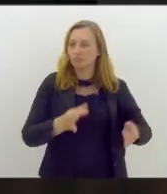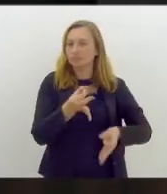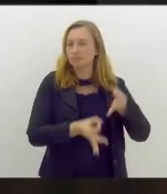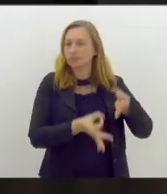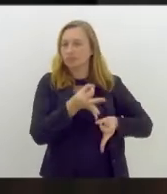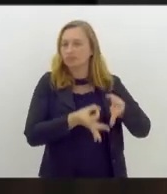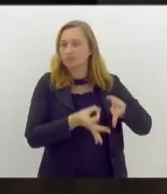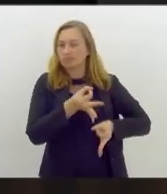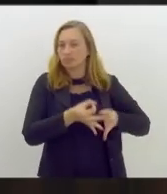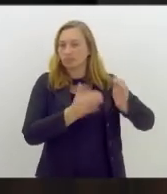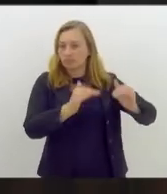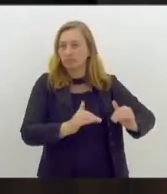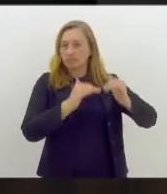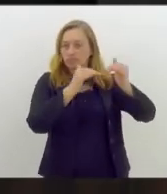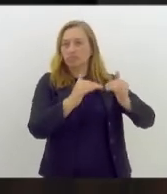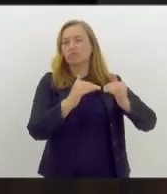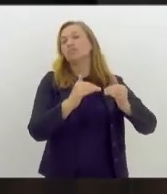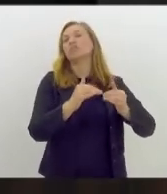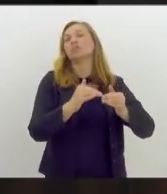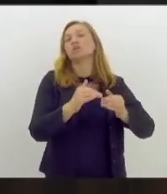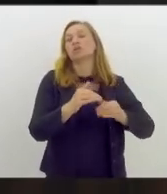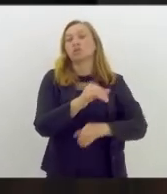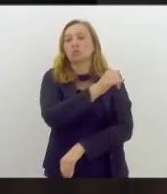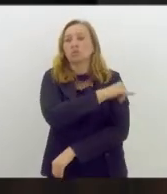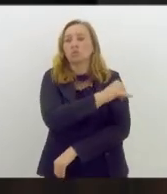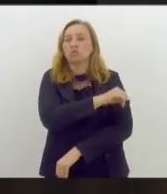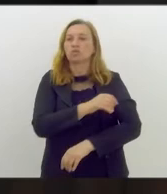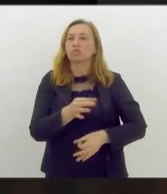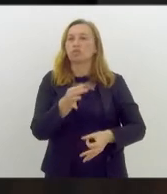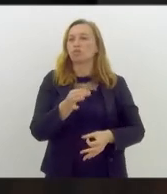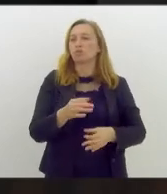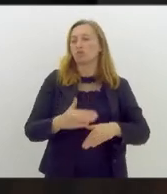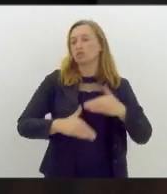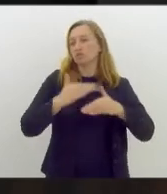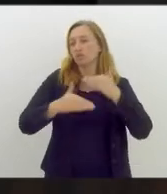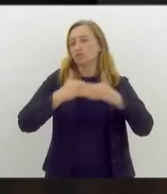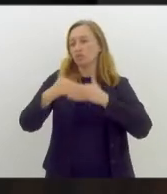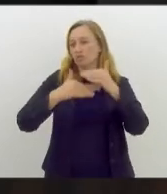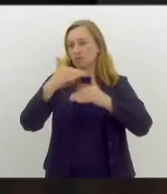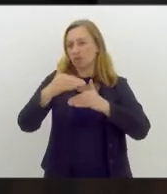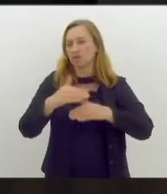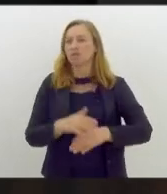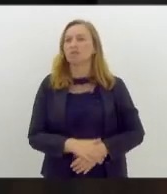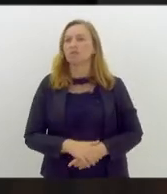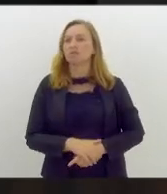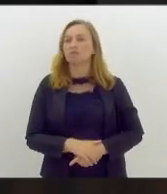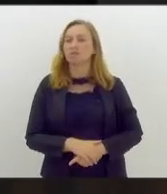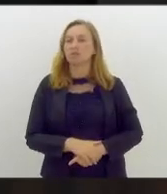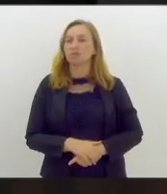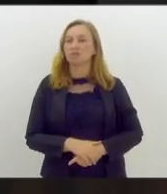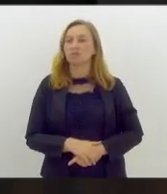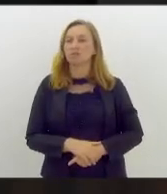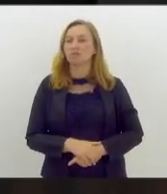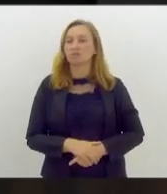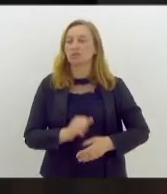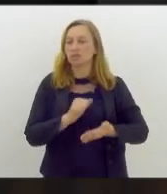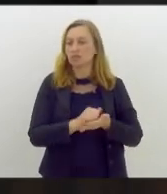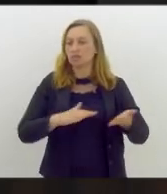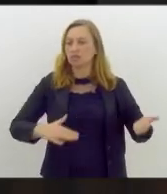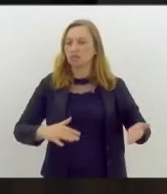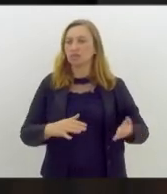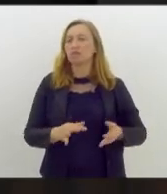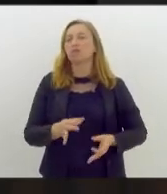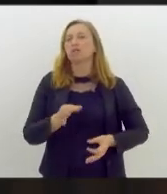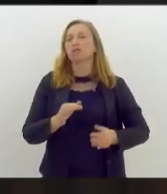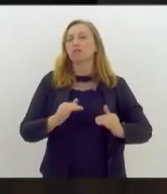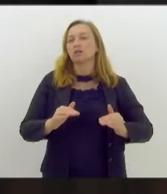de Justiça do Rio de Janeiro, por desenvolver, através de suas atividades no Tribunal